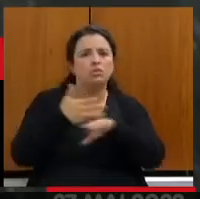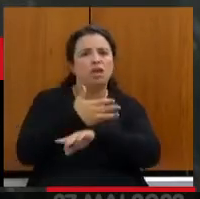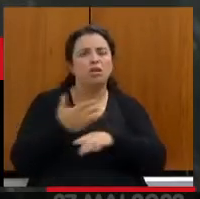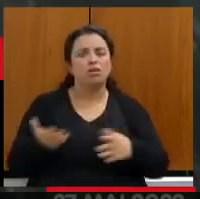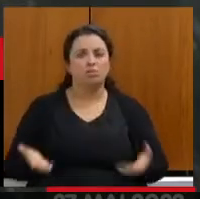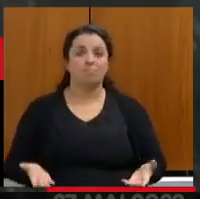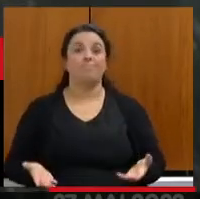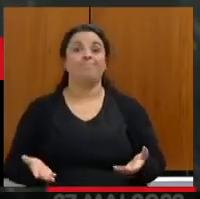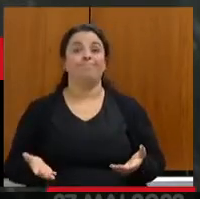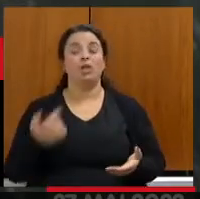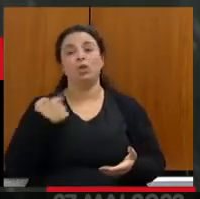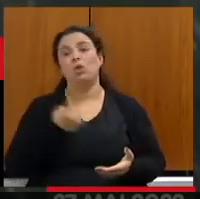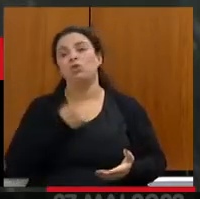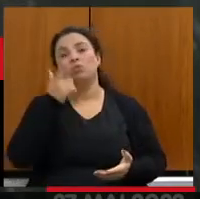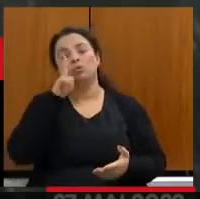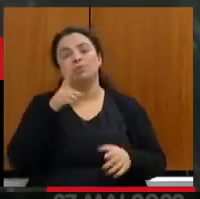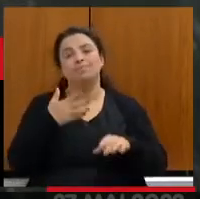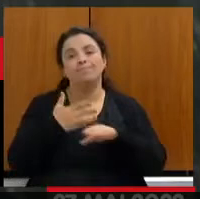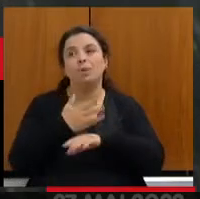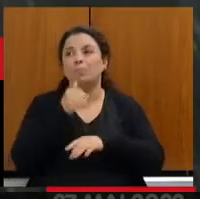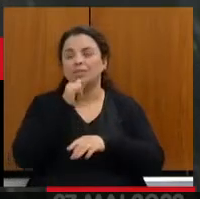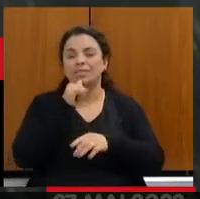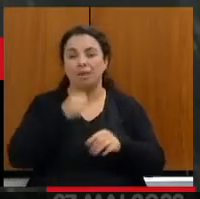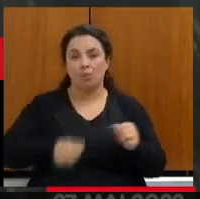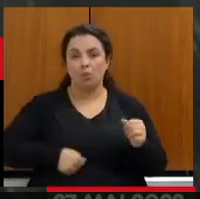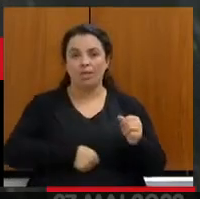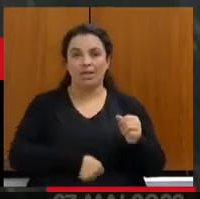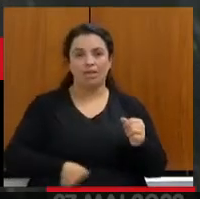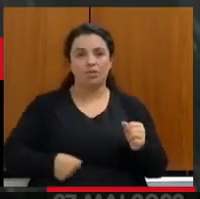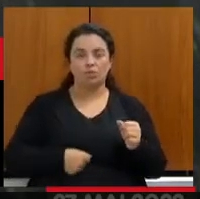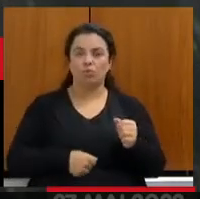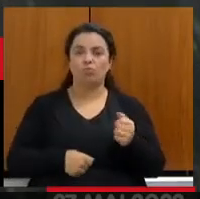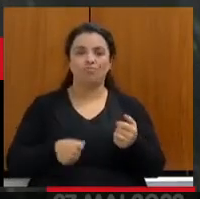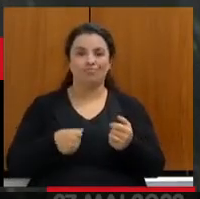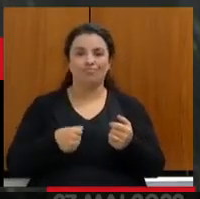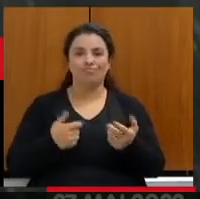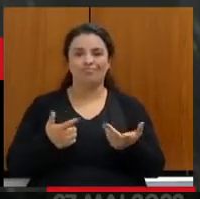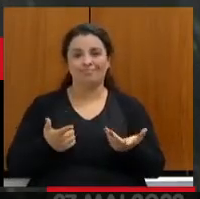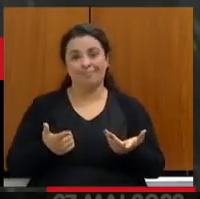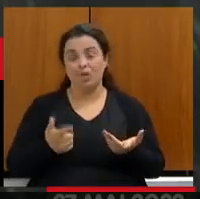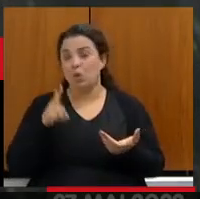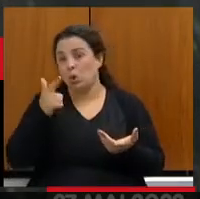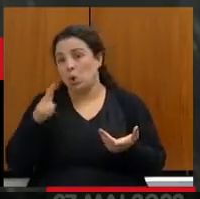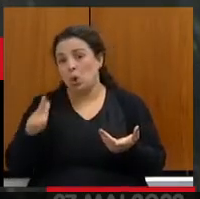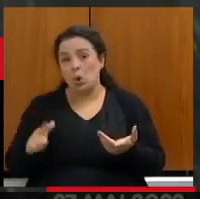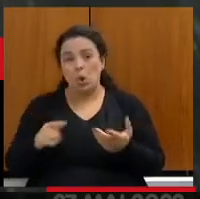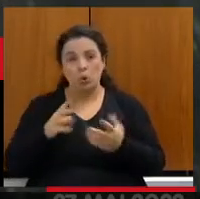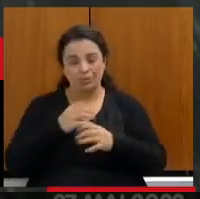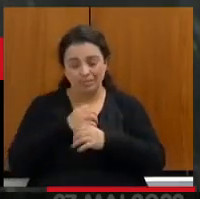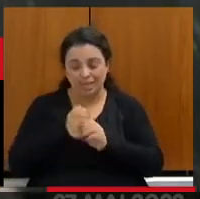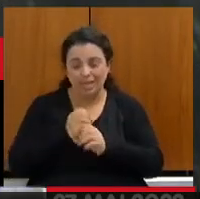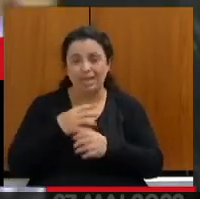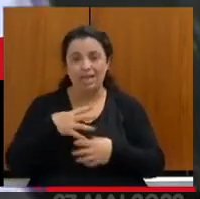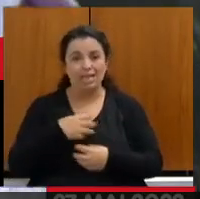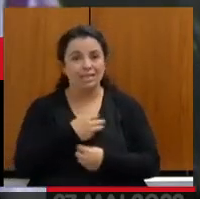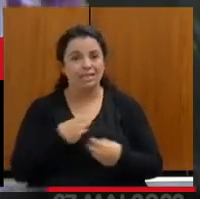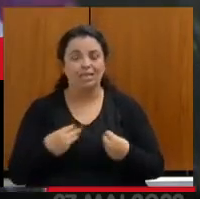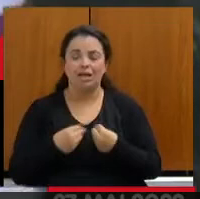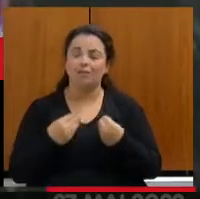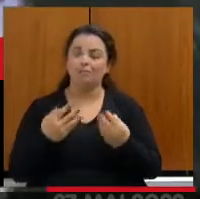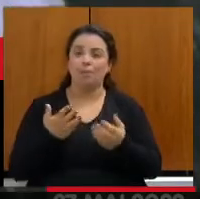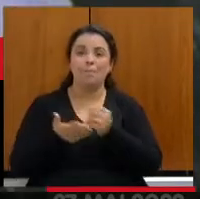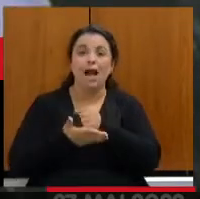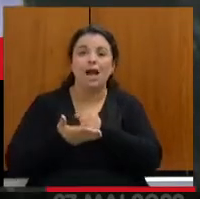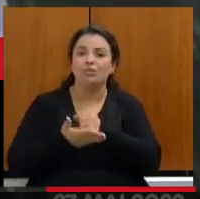conseguimos acessar uma ultrassom muitas vezes e os exames básicos Então eu queria isso e esse